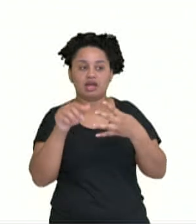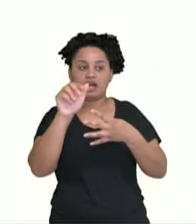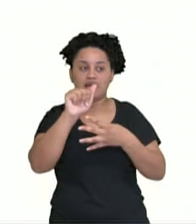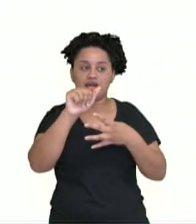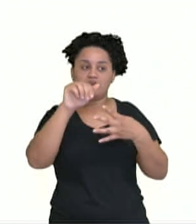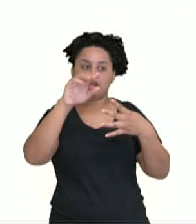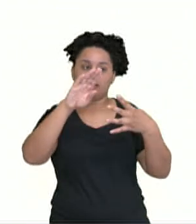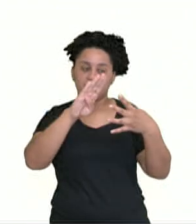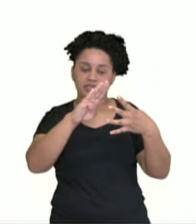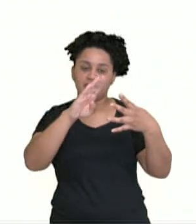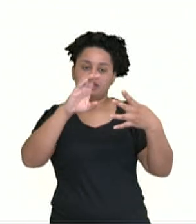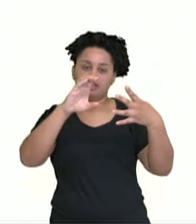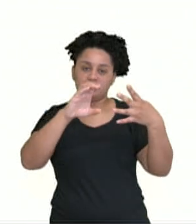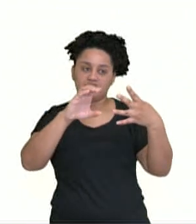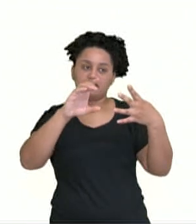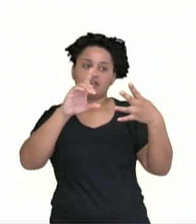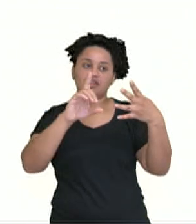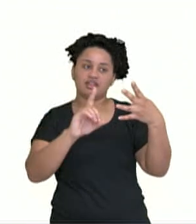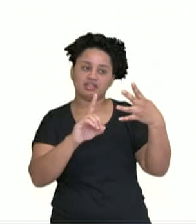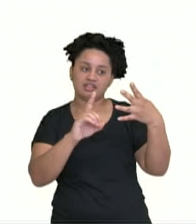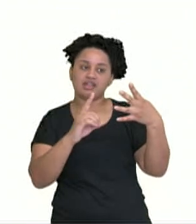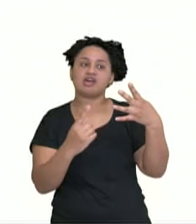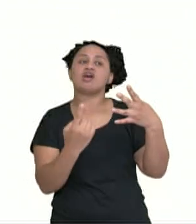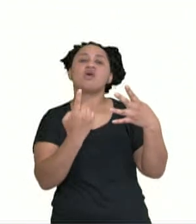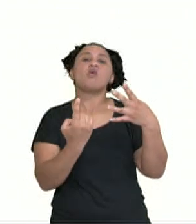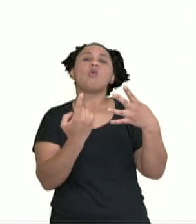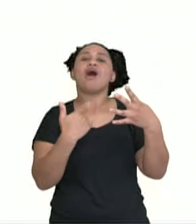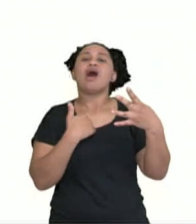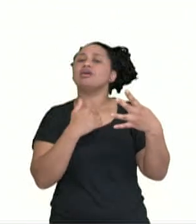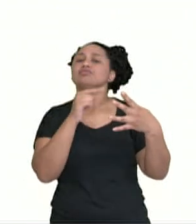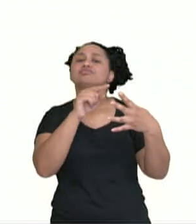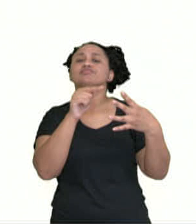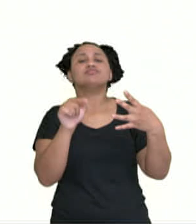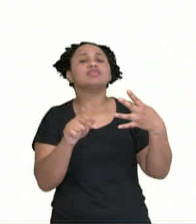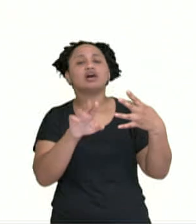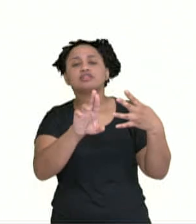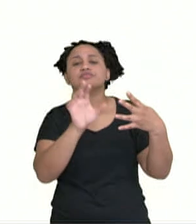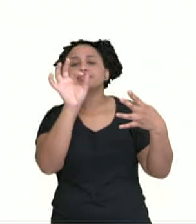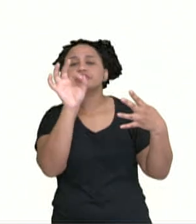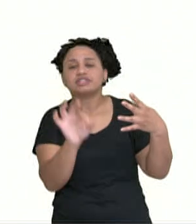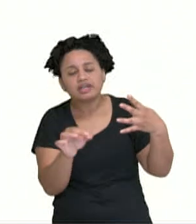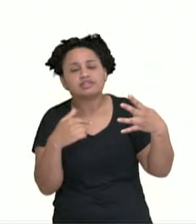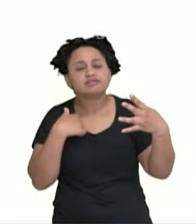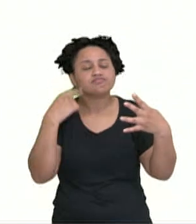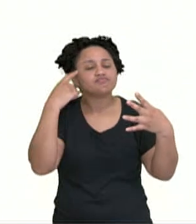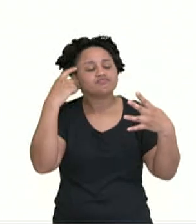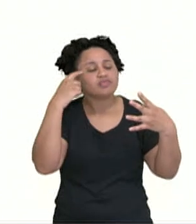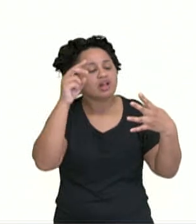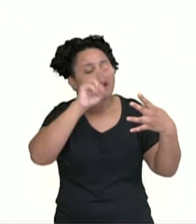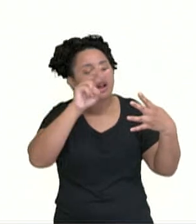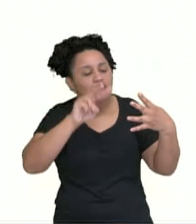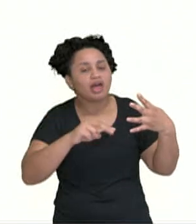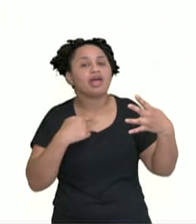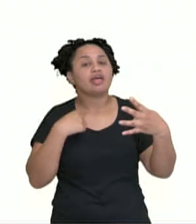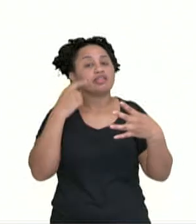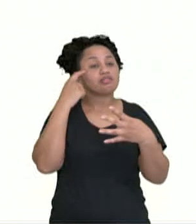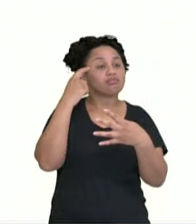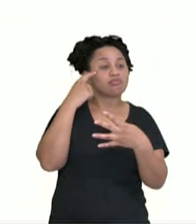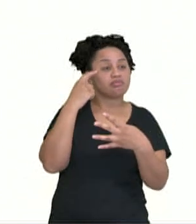WCG World Cyber Games, o eSport Olympic Games ou o Twin